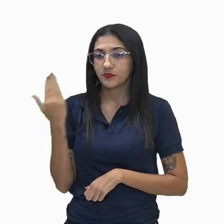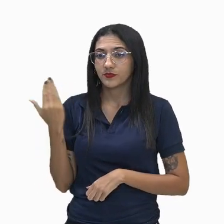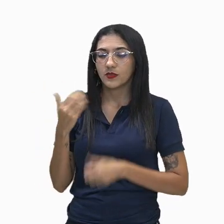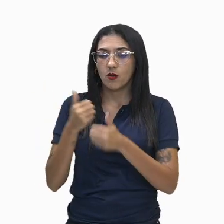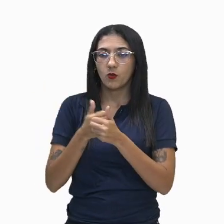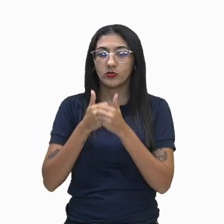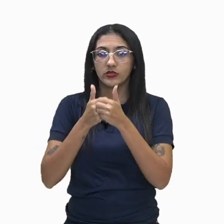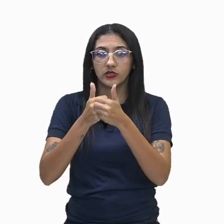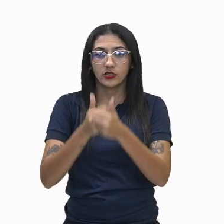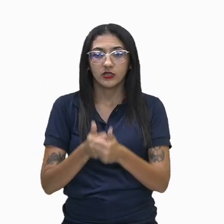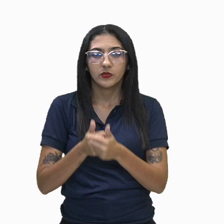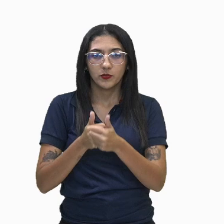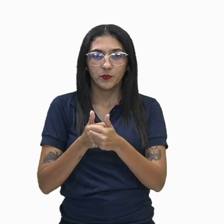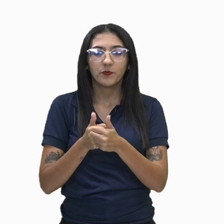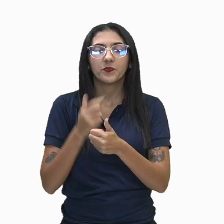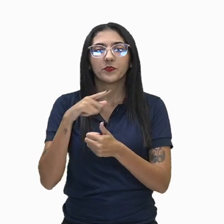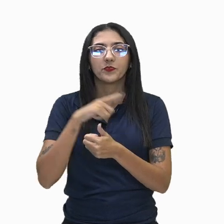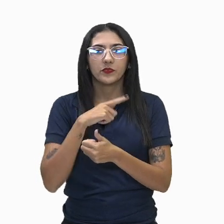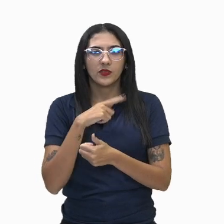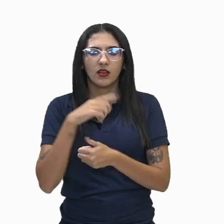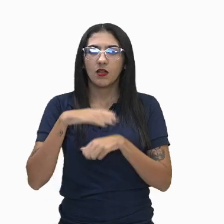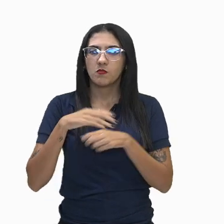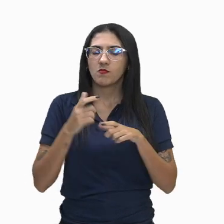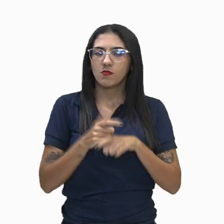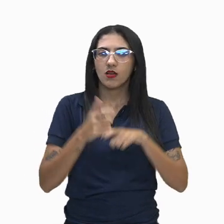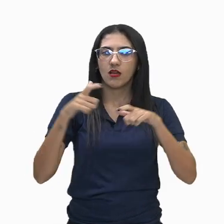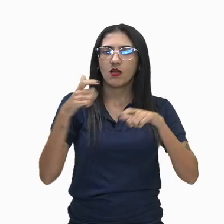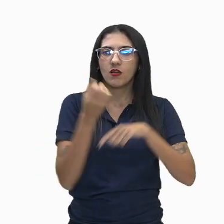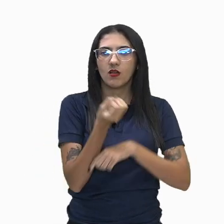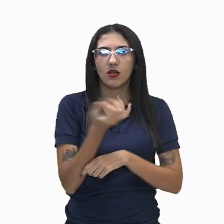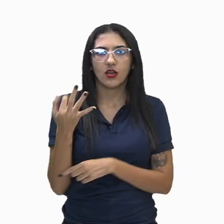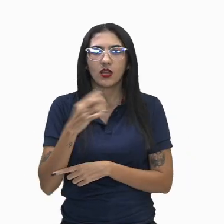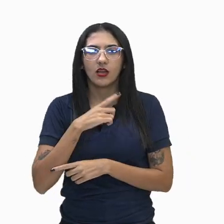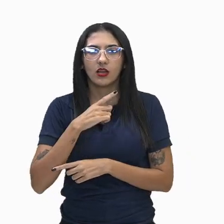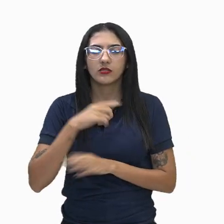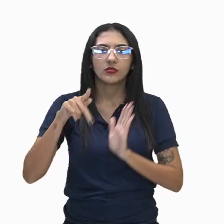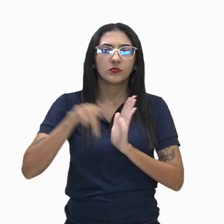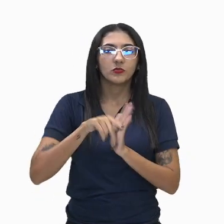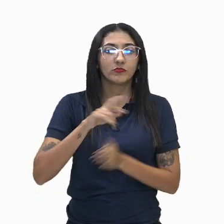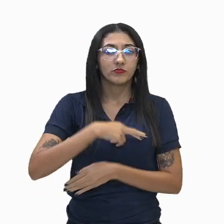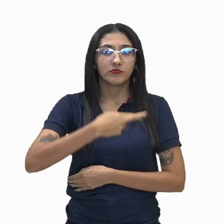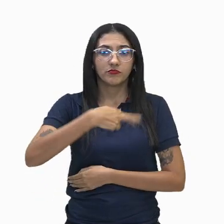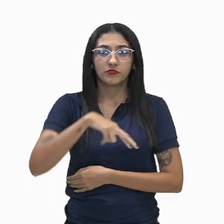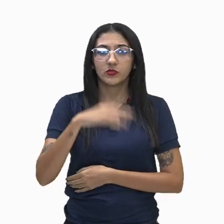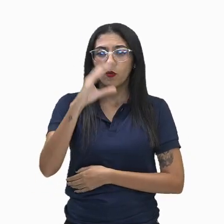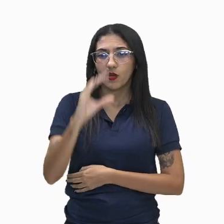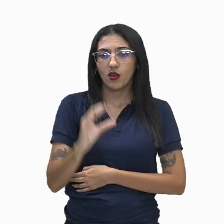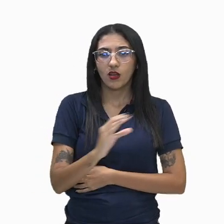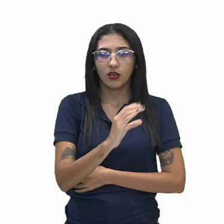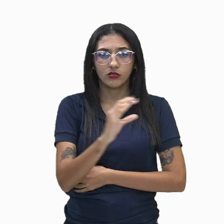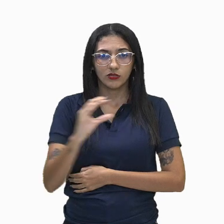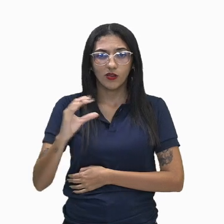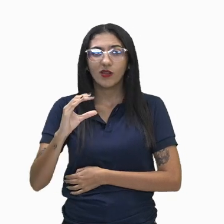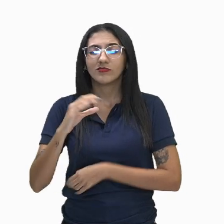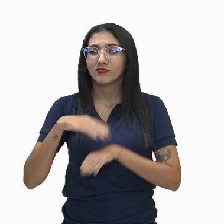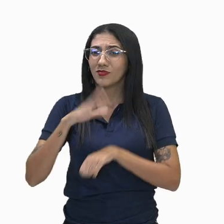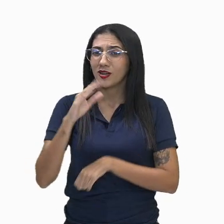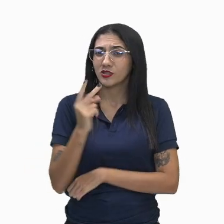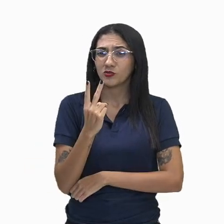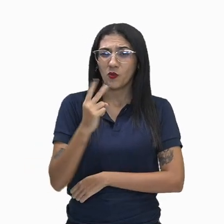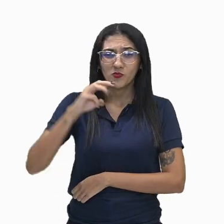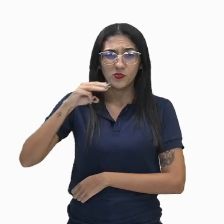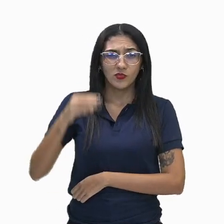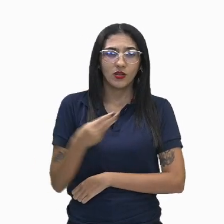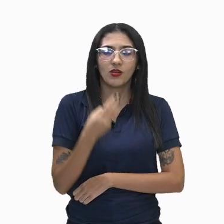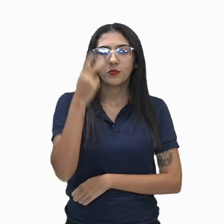Nazaré, que é a maior procissão católica do mundo, né? Mais de 2,5 milhões de